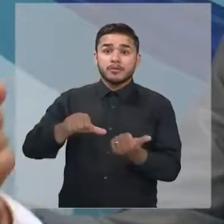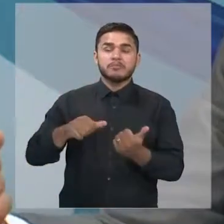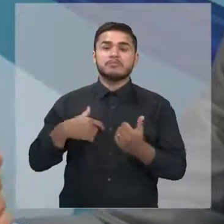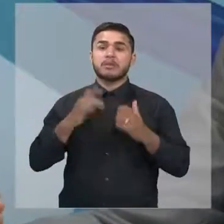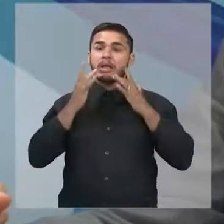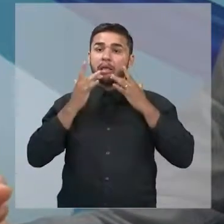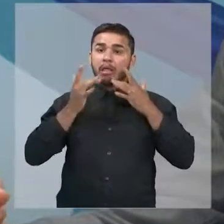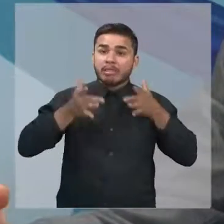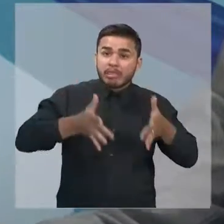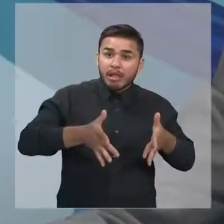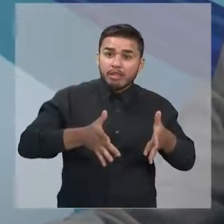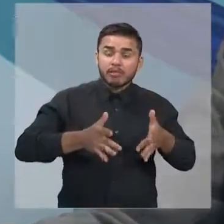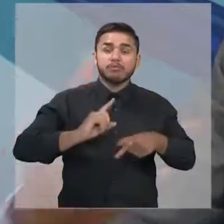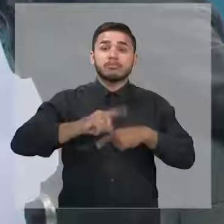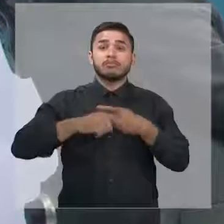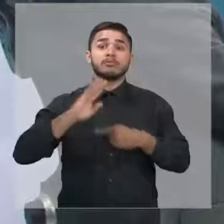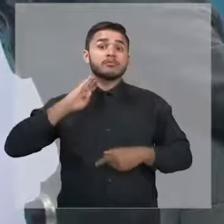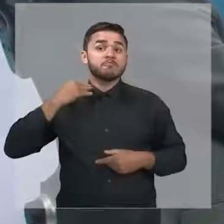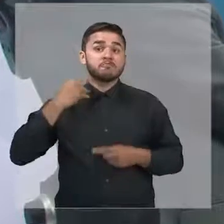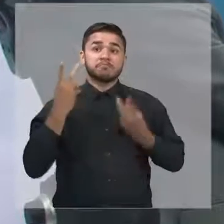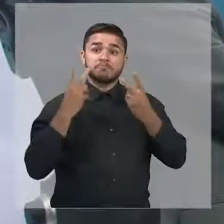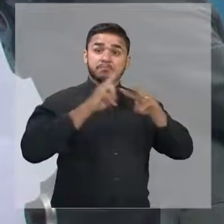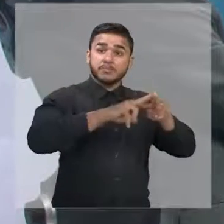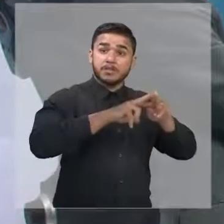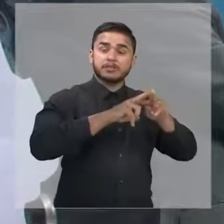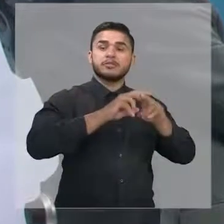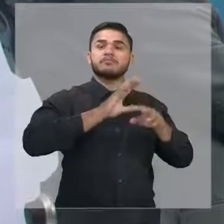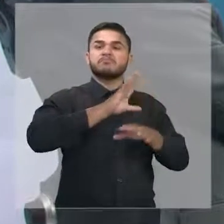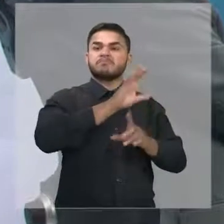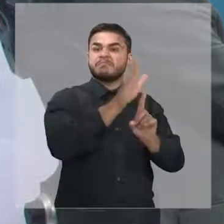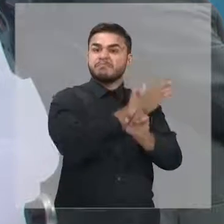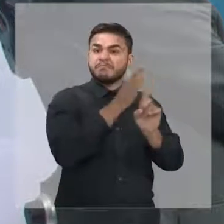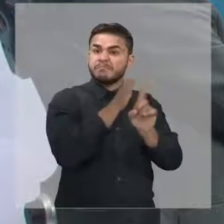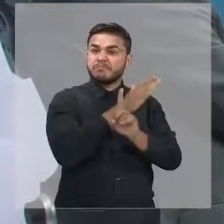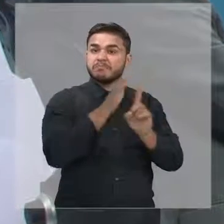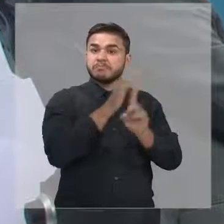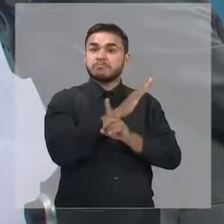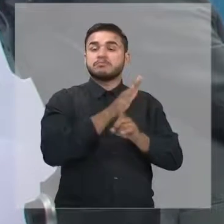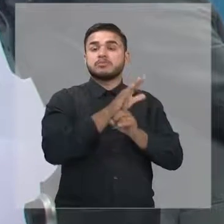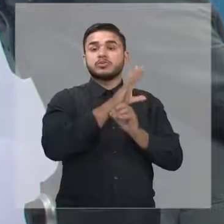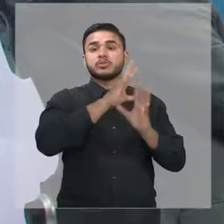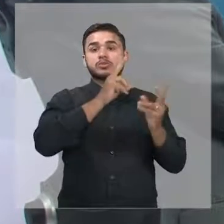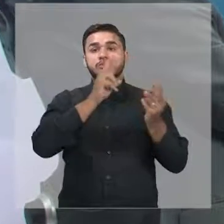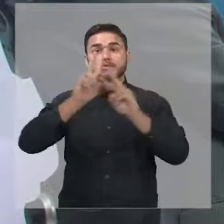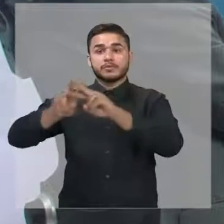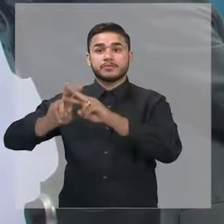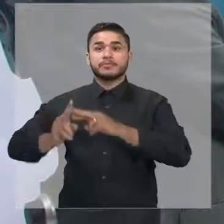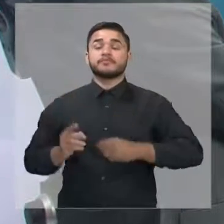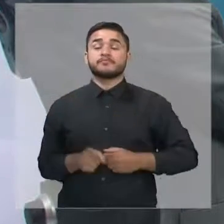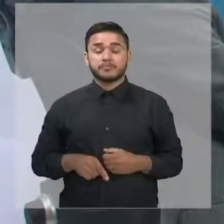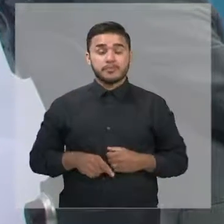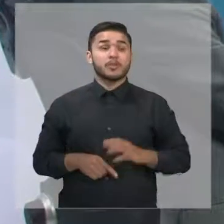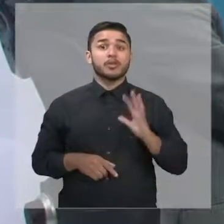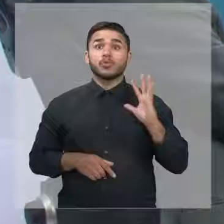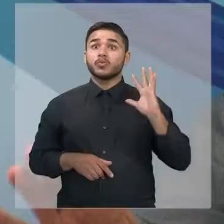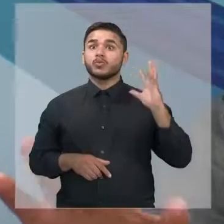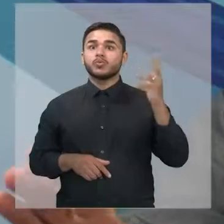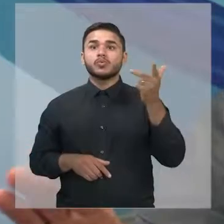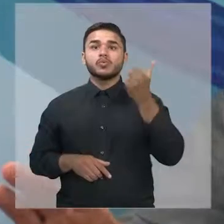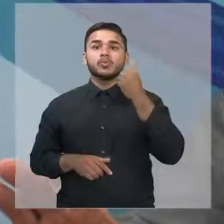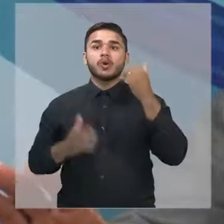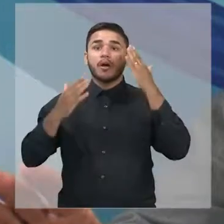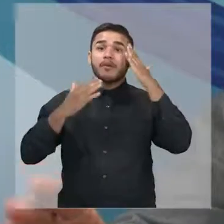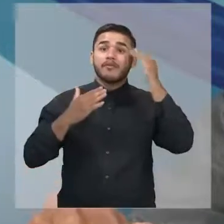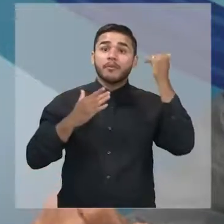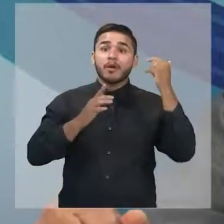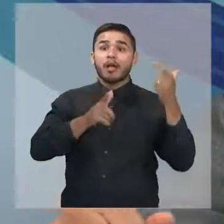caboclo da pia. Eu acho que o promotor Leonardo está parecido com o caboclo da pia. Vai ficar